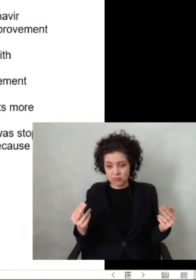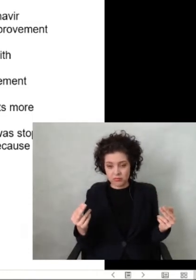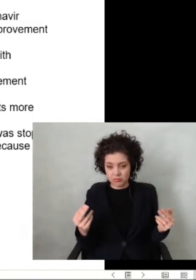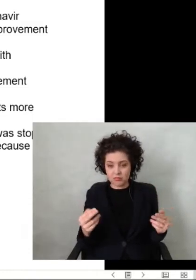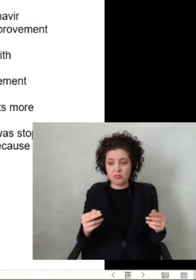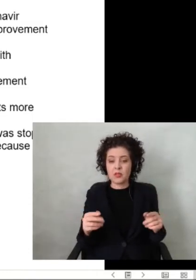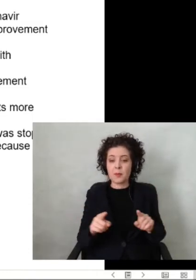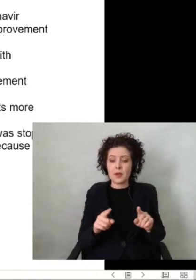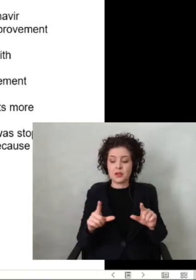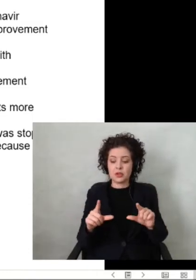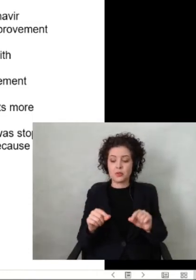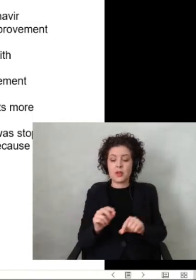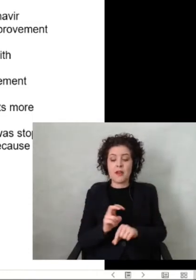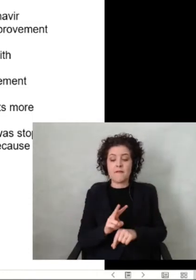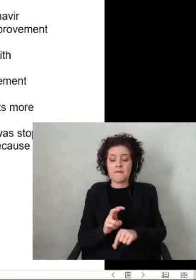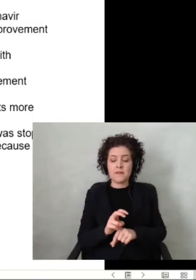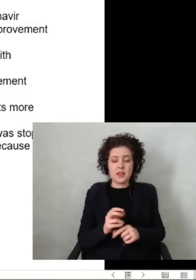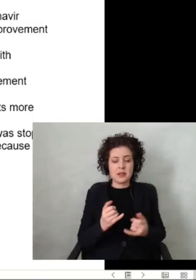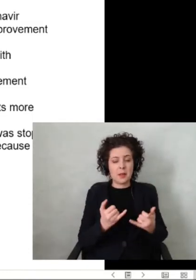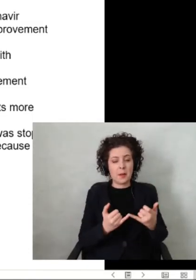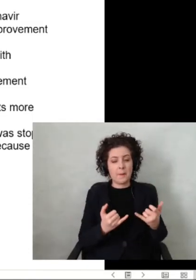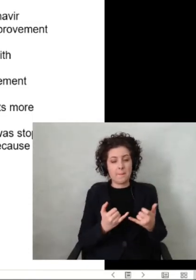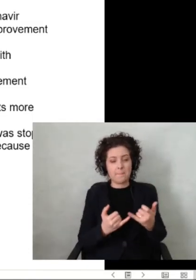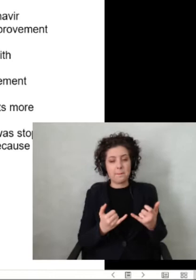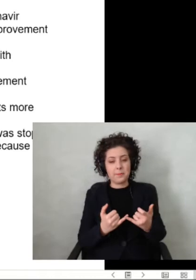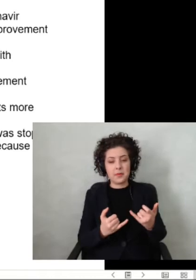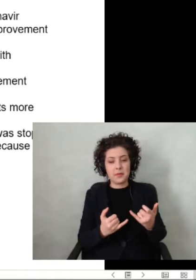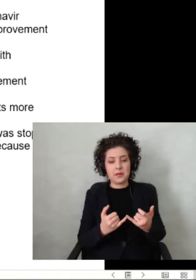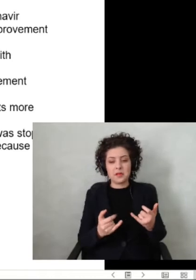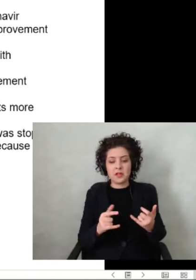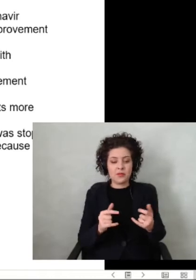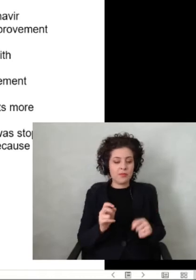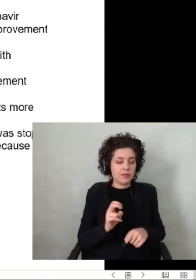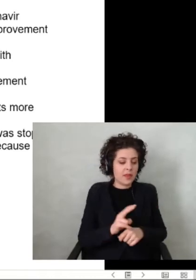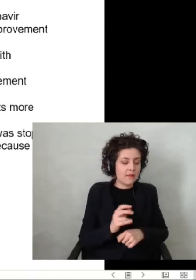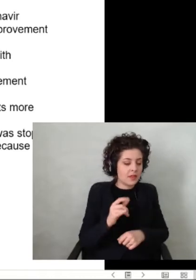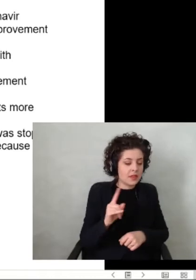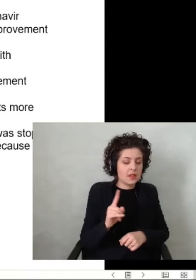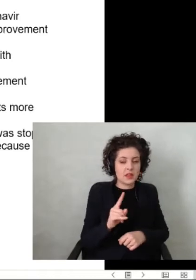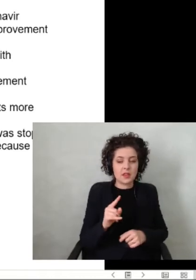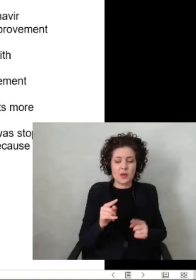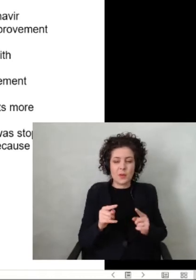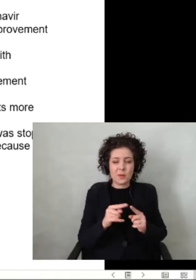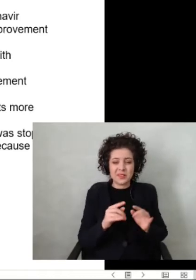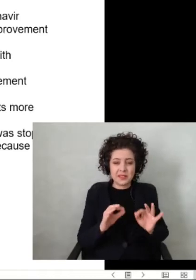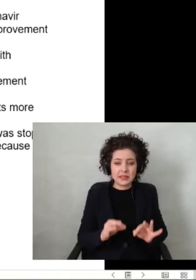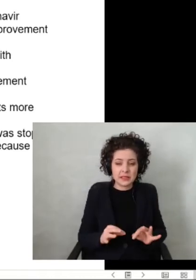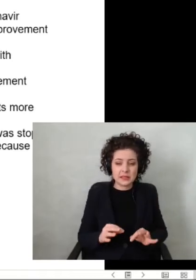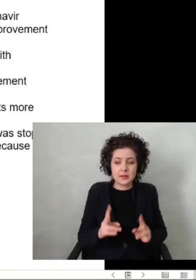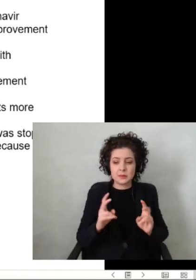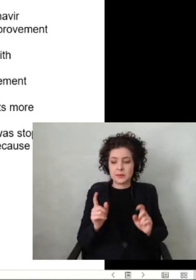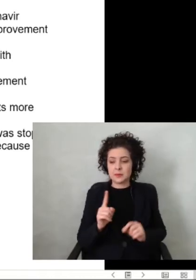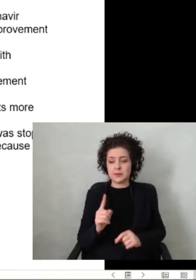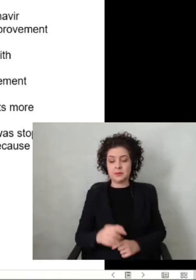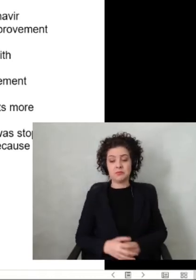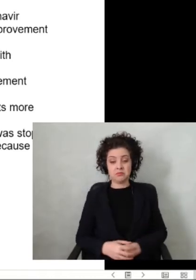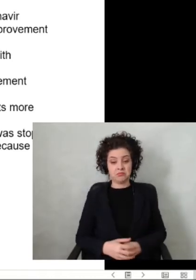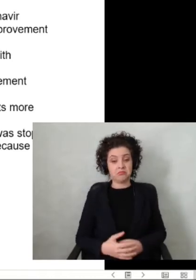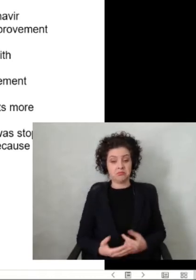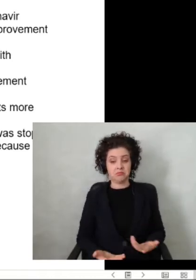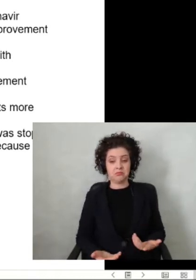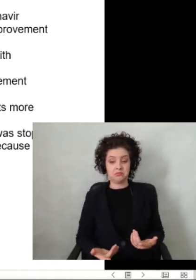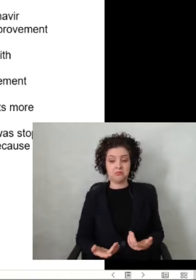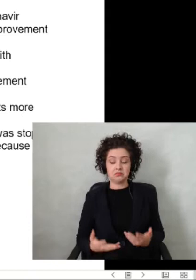vírus foi semelhante, não teve um efeito antiviral preciso. Bom, a recuperação foi mais rápida